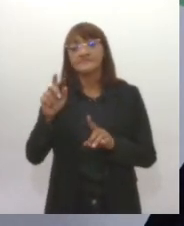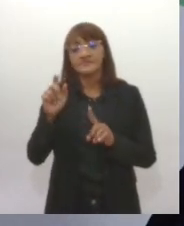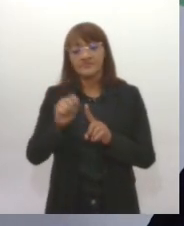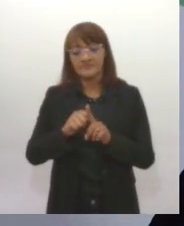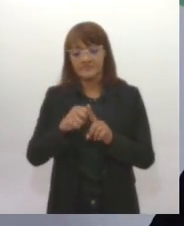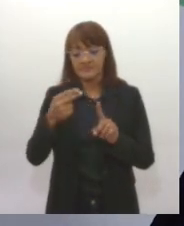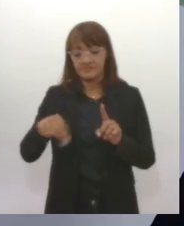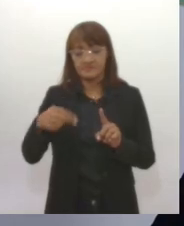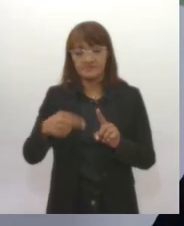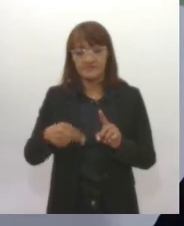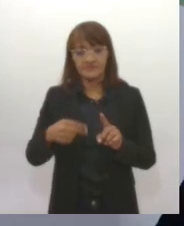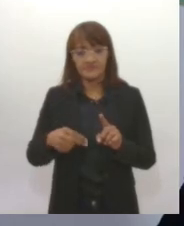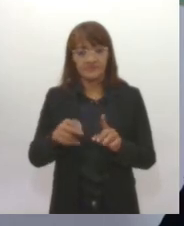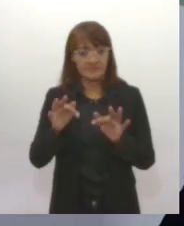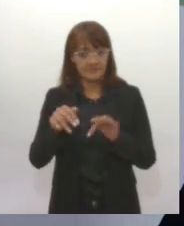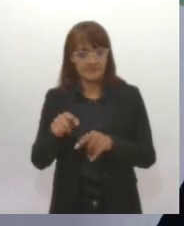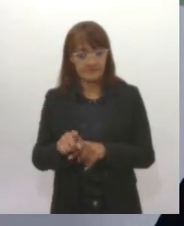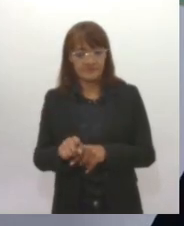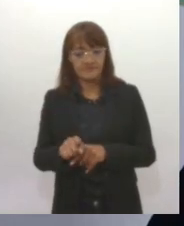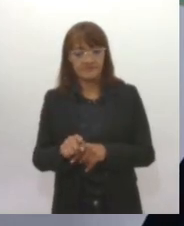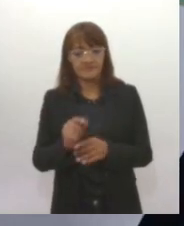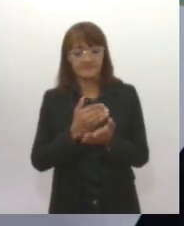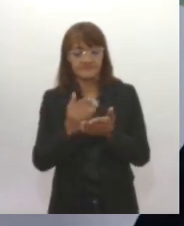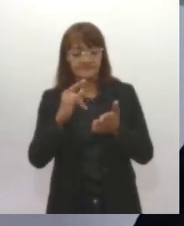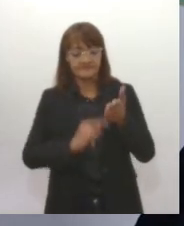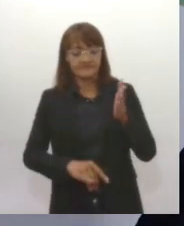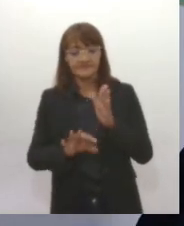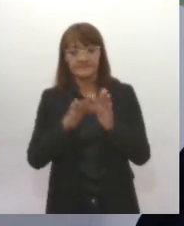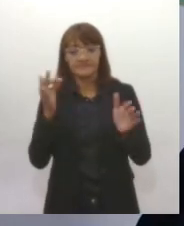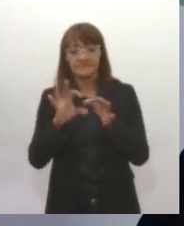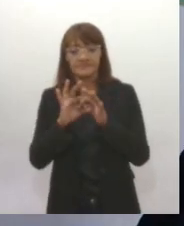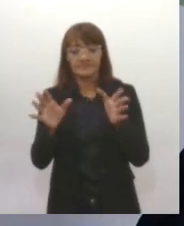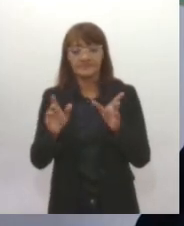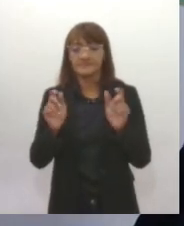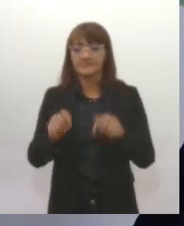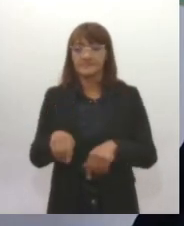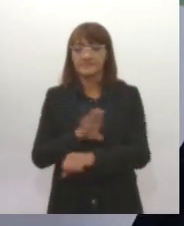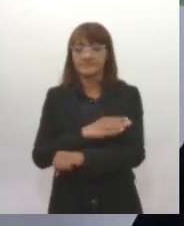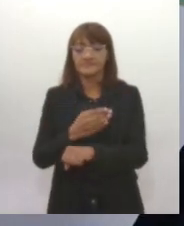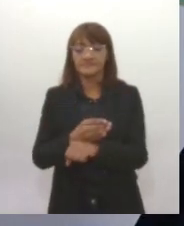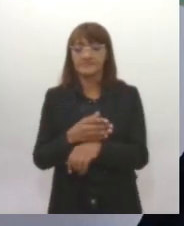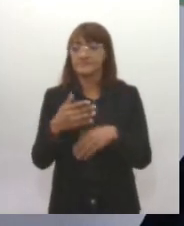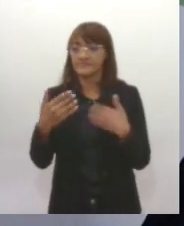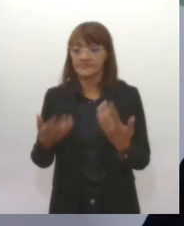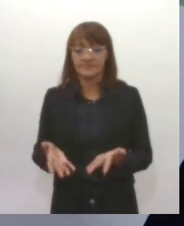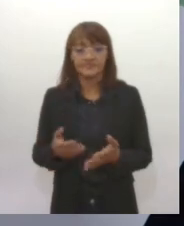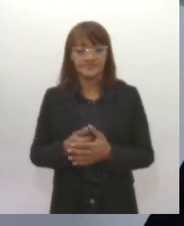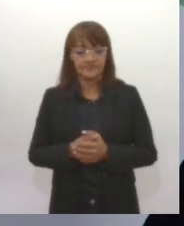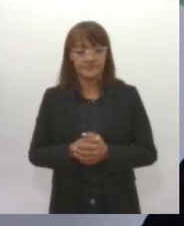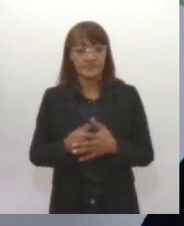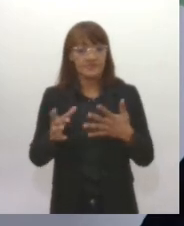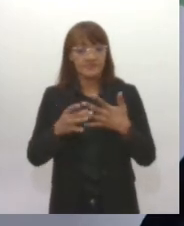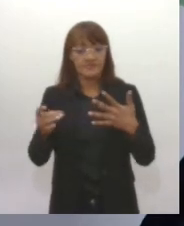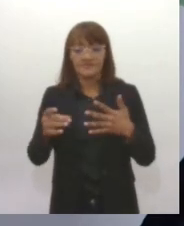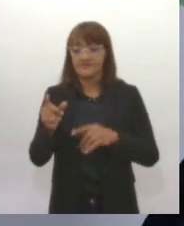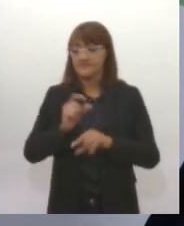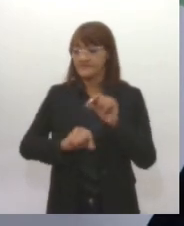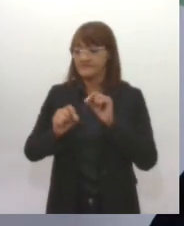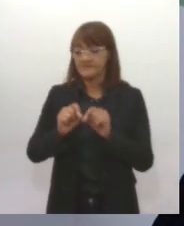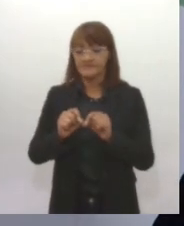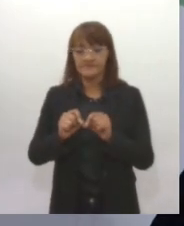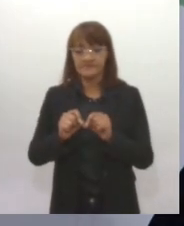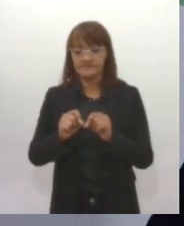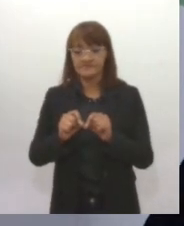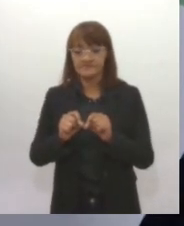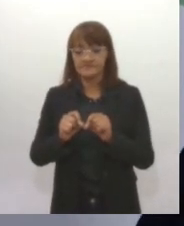serviço, né, para a melhoria daquela ponte. Então, como eu destaquei aí na tribuna, essa ponte é muito